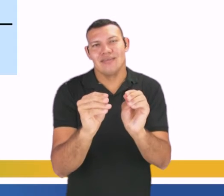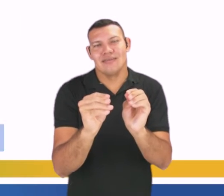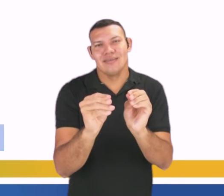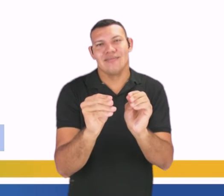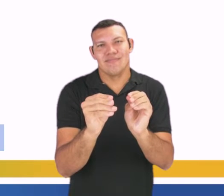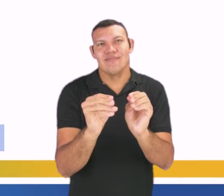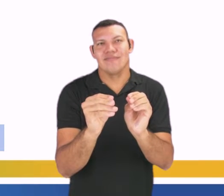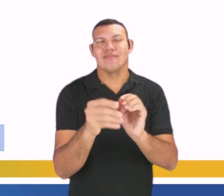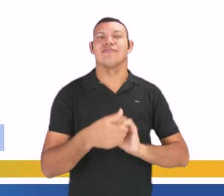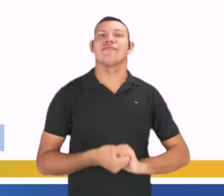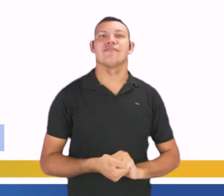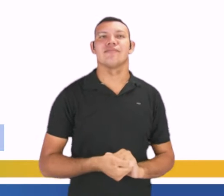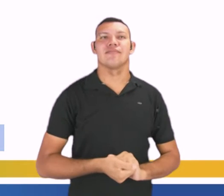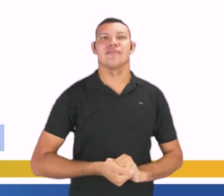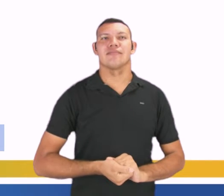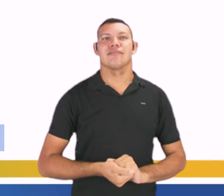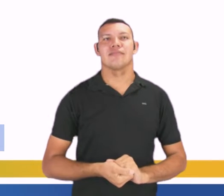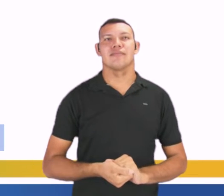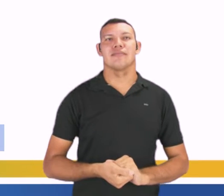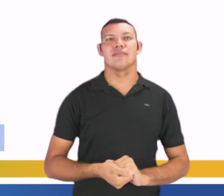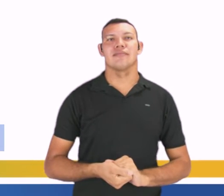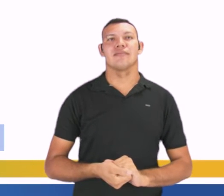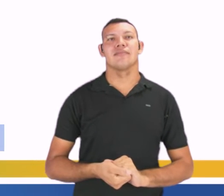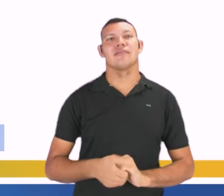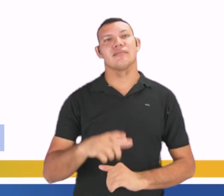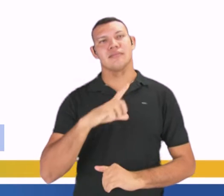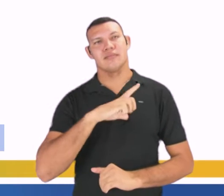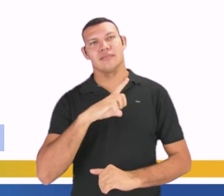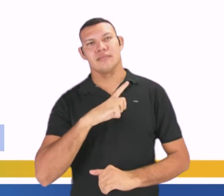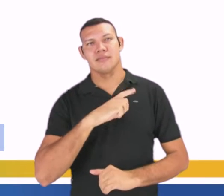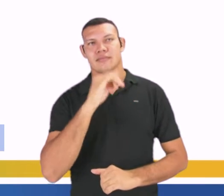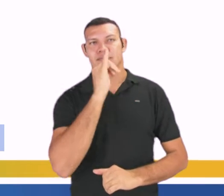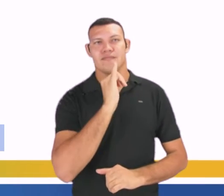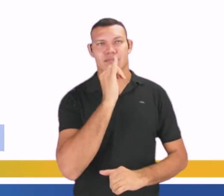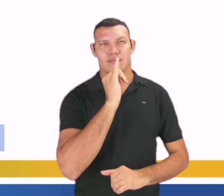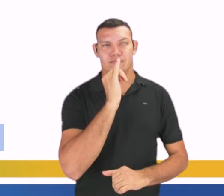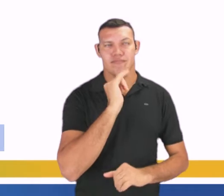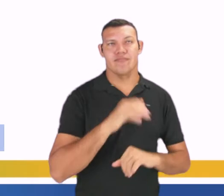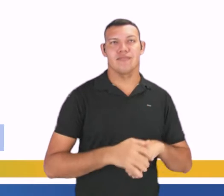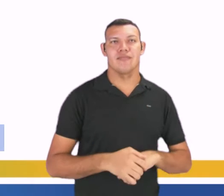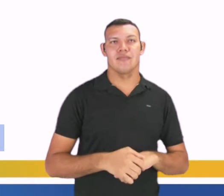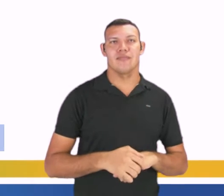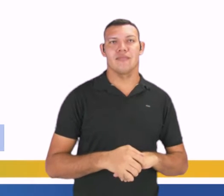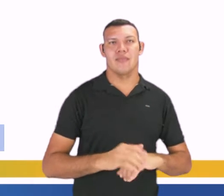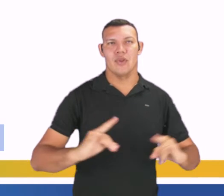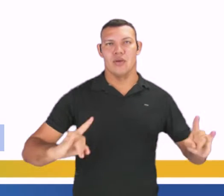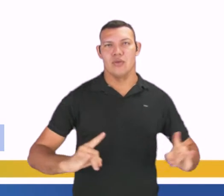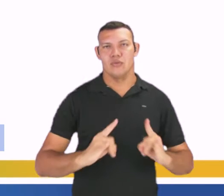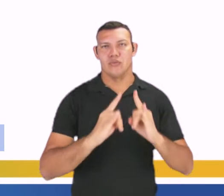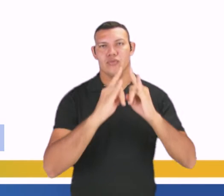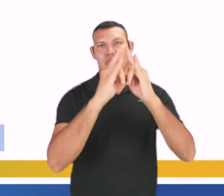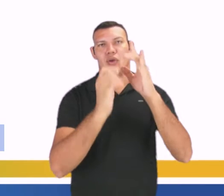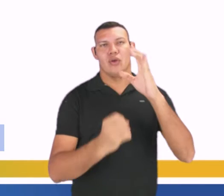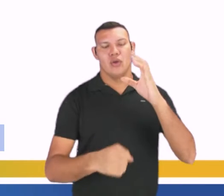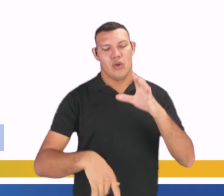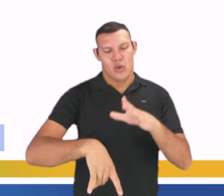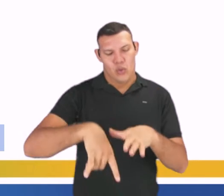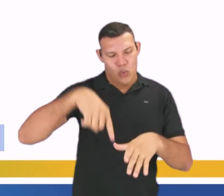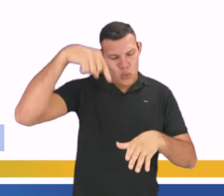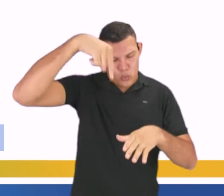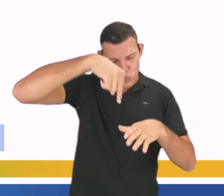adicionada. Nós temos também esse outro exemplo usado na petroquímica, na formação de